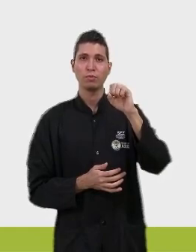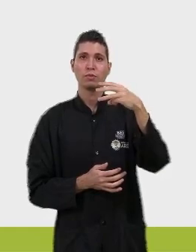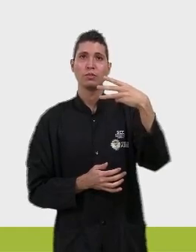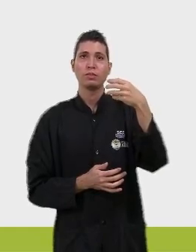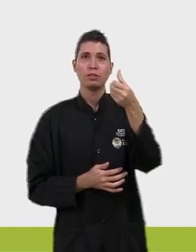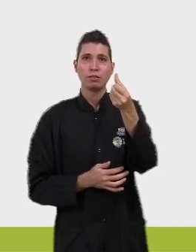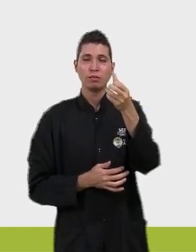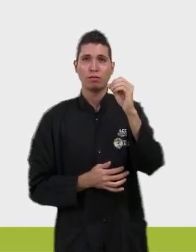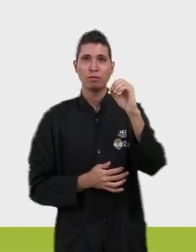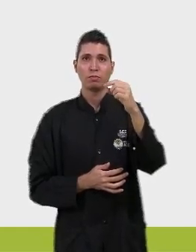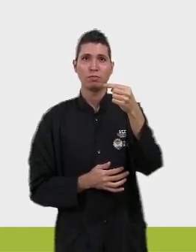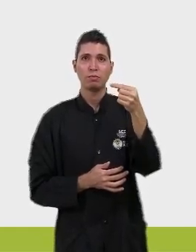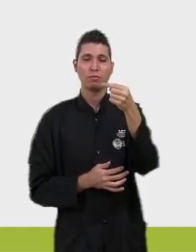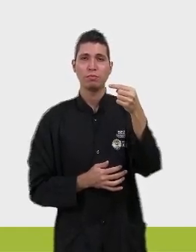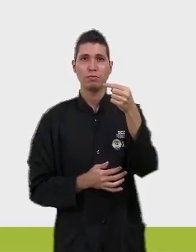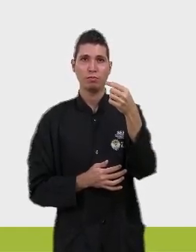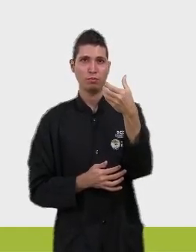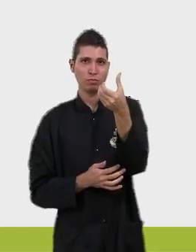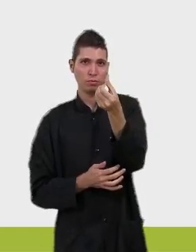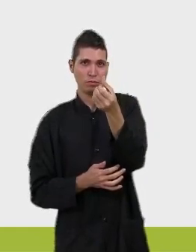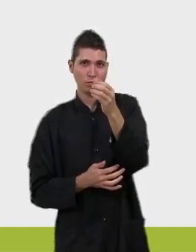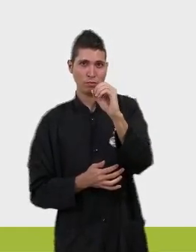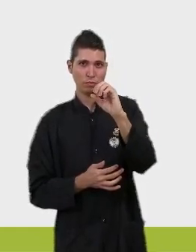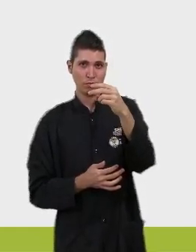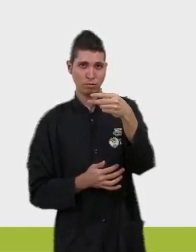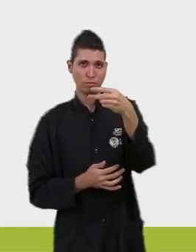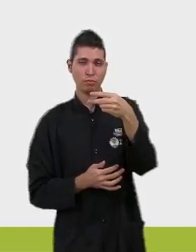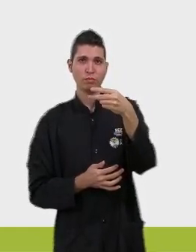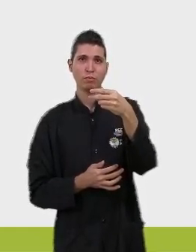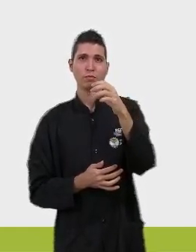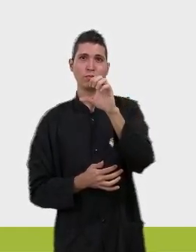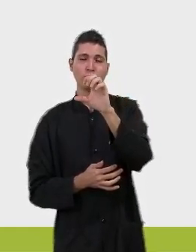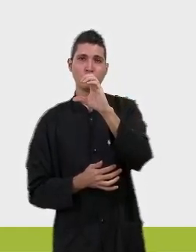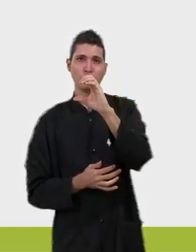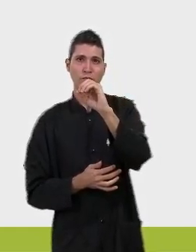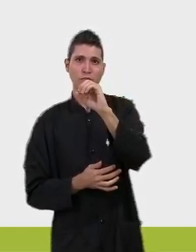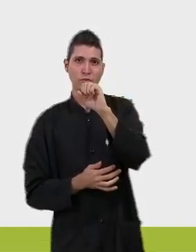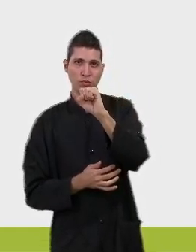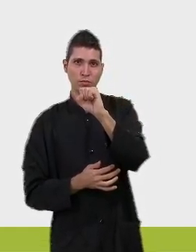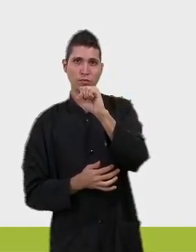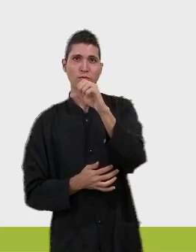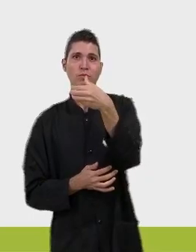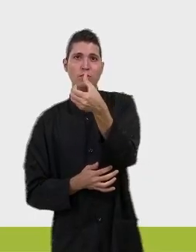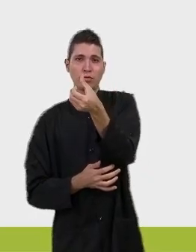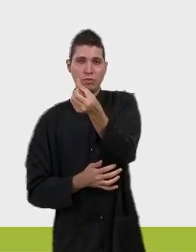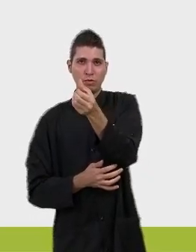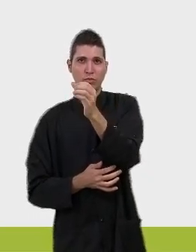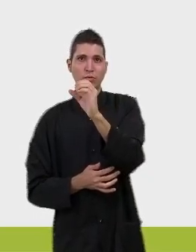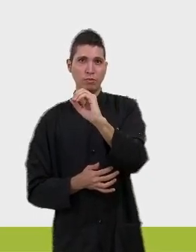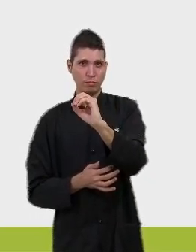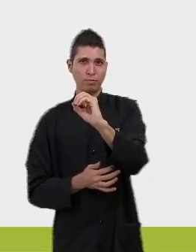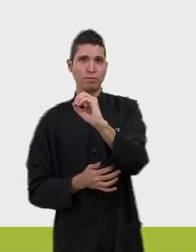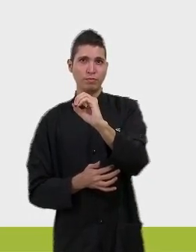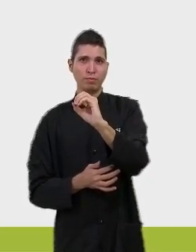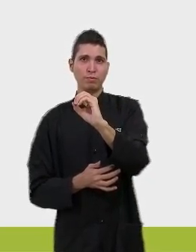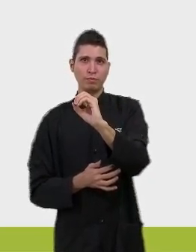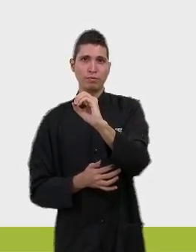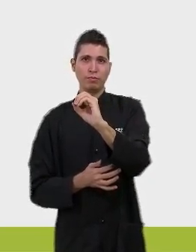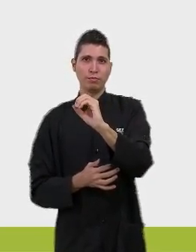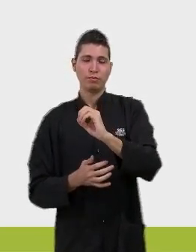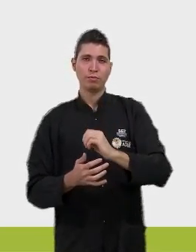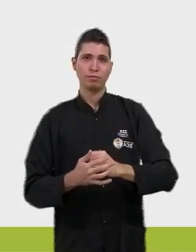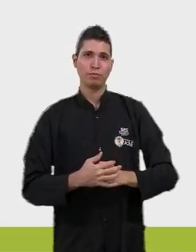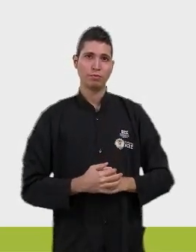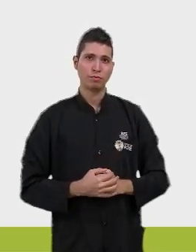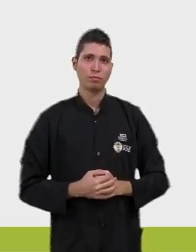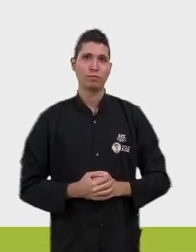360 menos 60 é igual o cosseno de 60 graus. Em outras palavras,